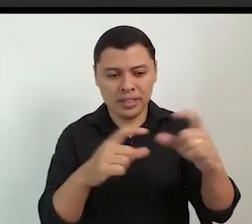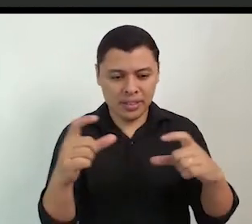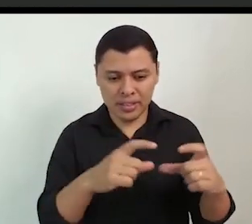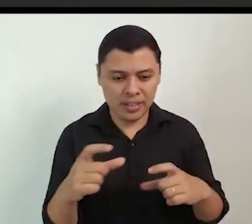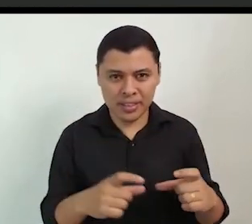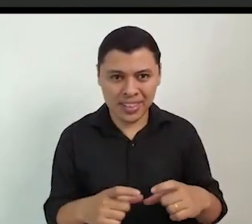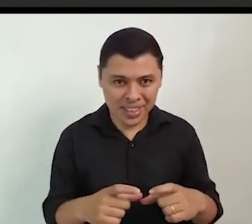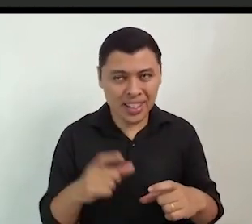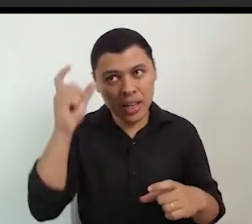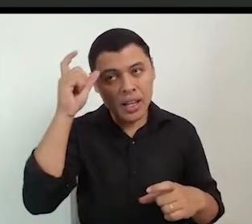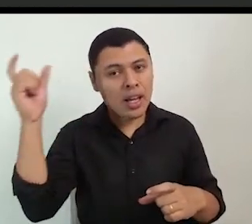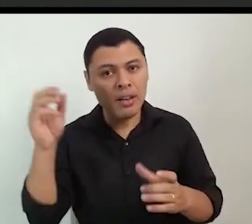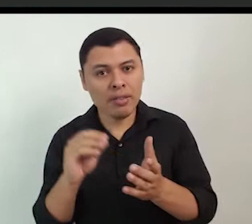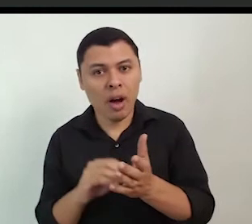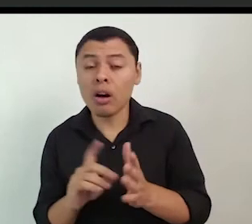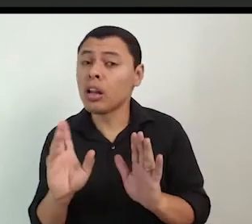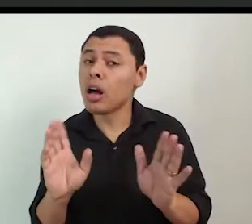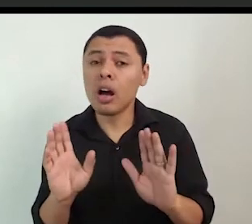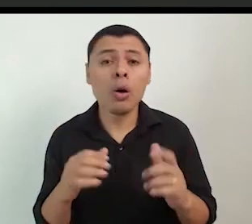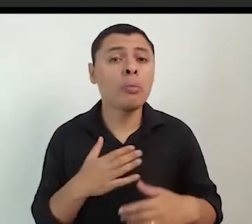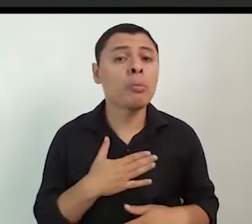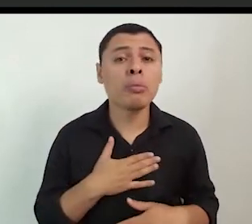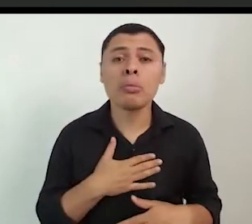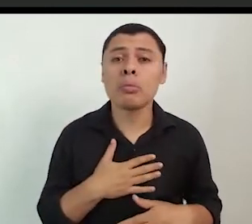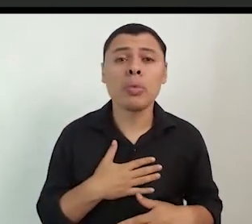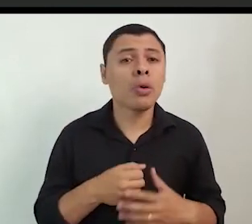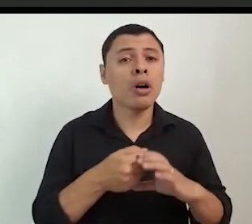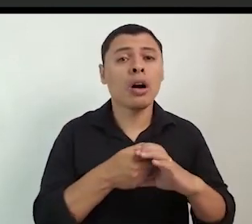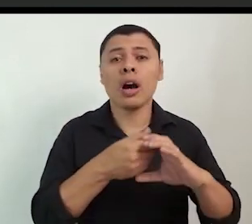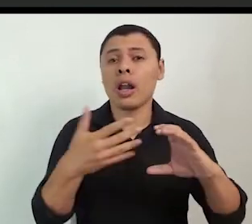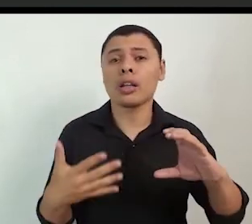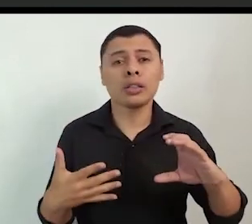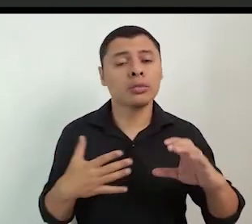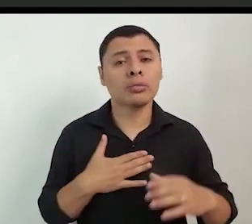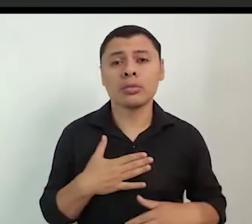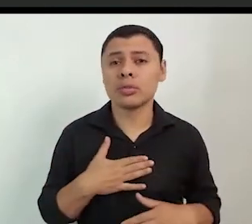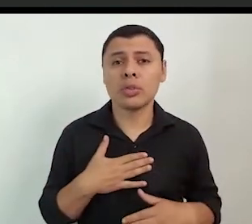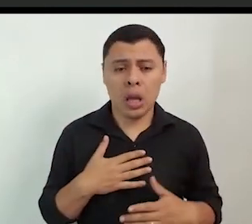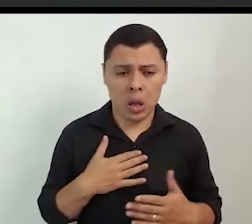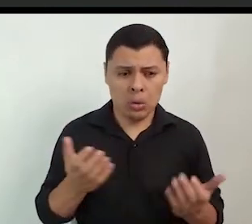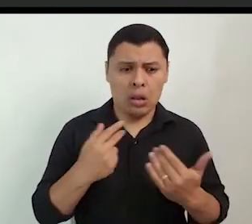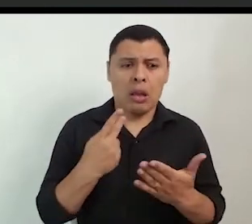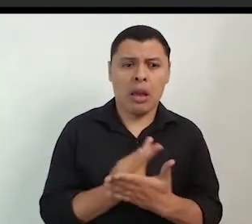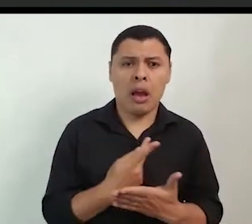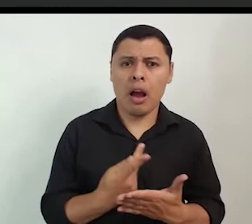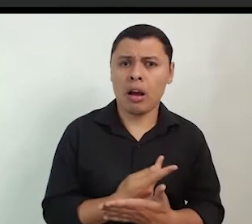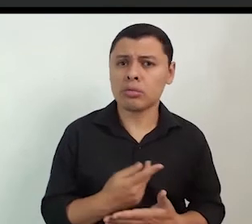nada. Na verdade, é uma característica minha, não tem nada errado comigo. É algo mais